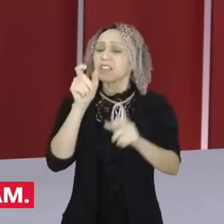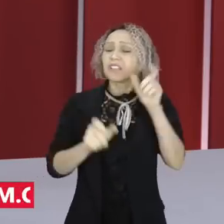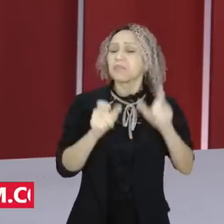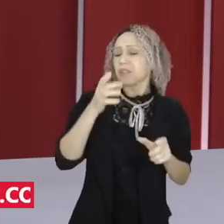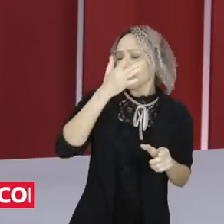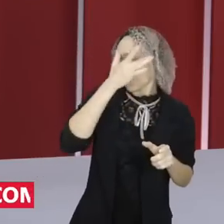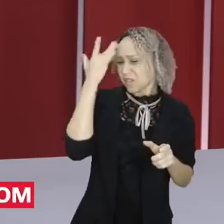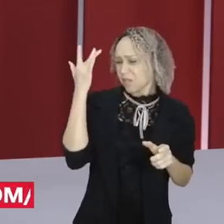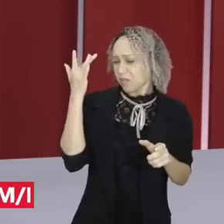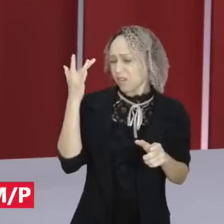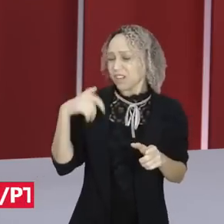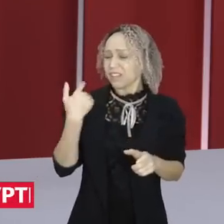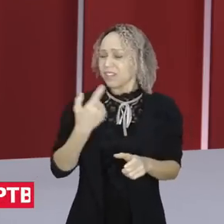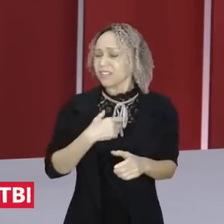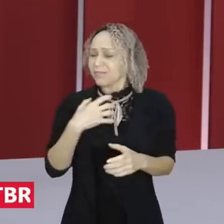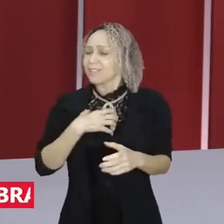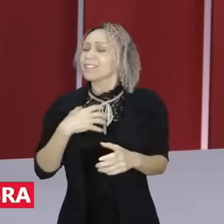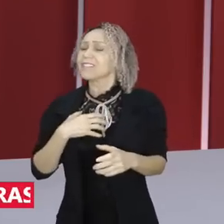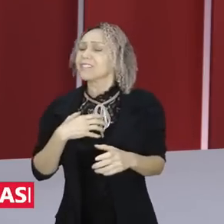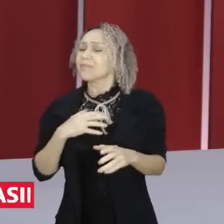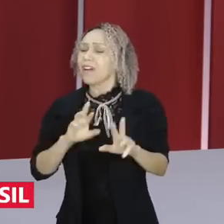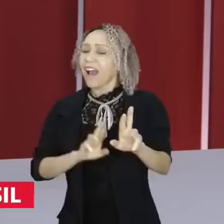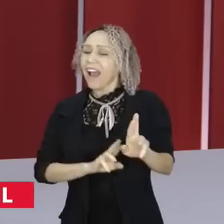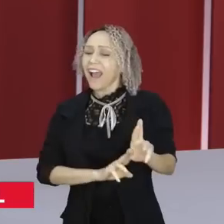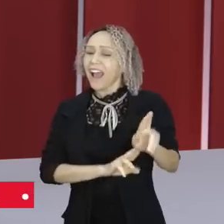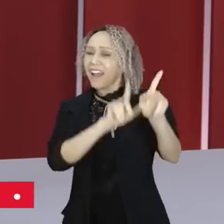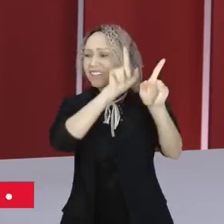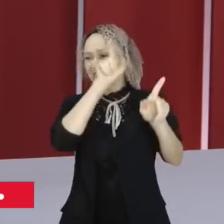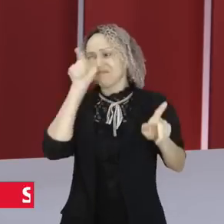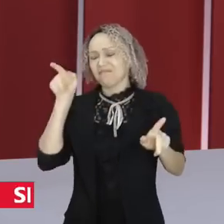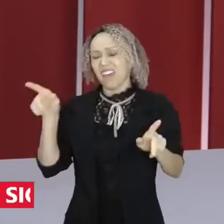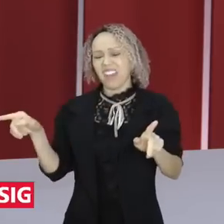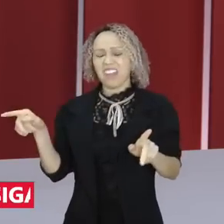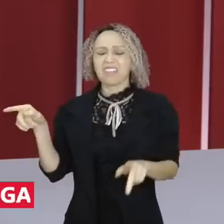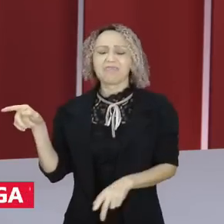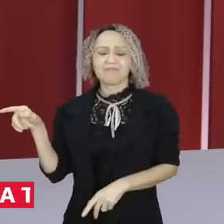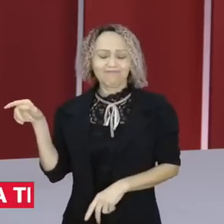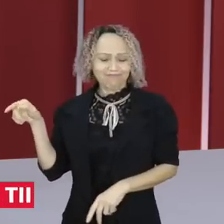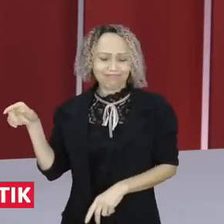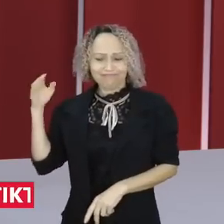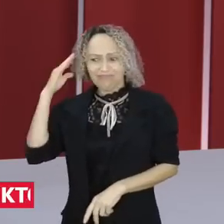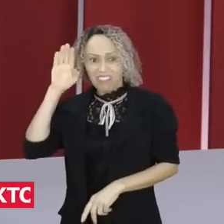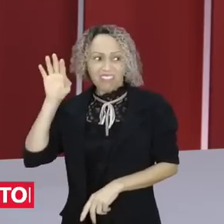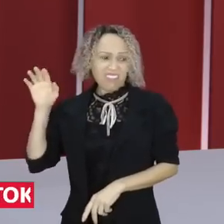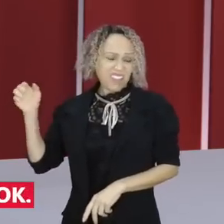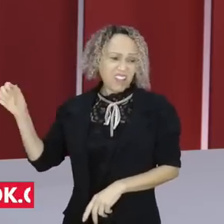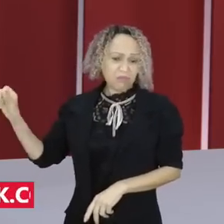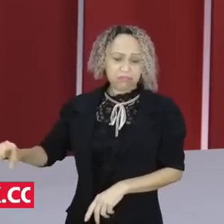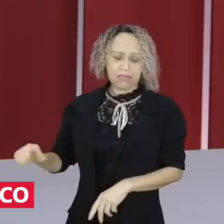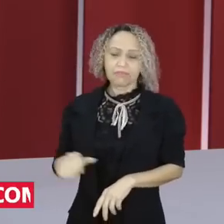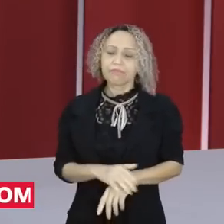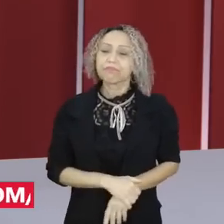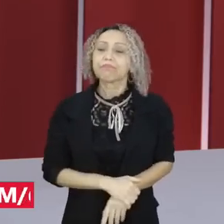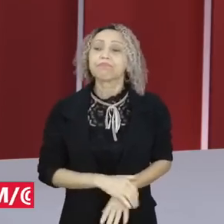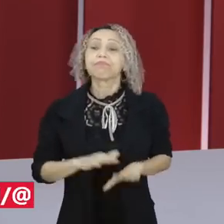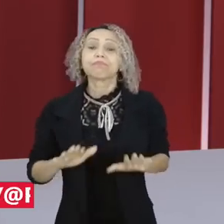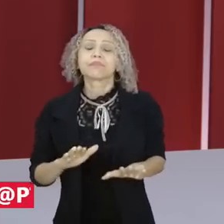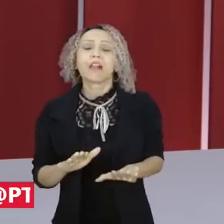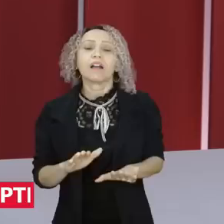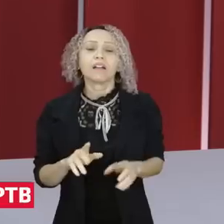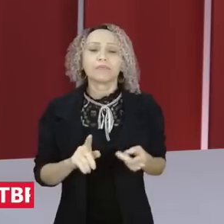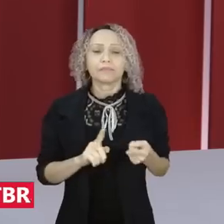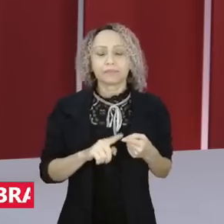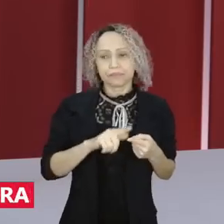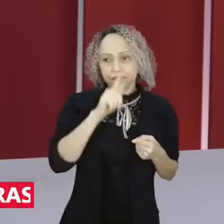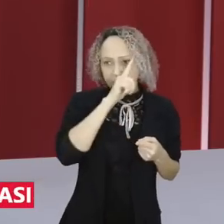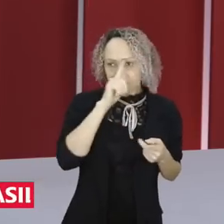a diferença. E também nesta terça-feira, o presidente Lula, a coordenadora de articulação política, Gleisi Hoffmann, o